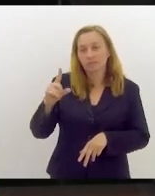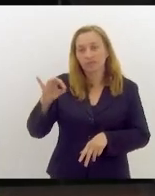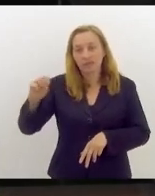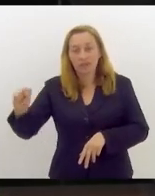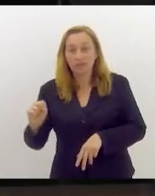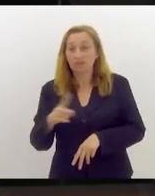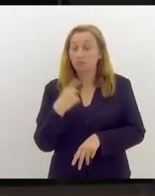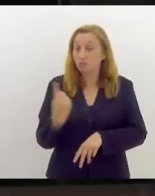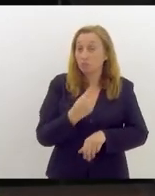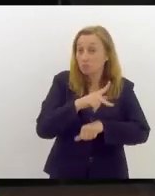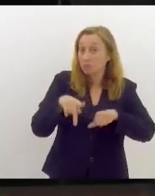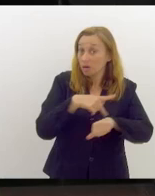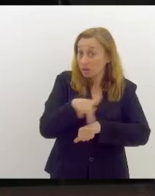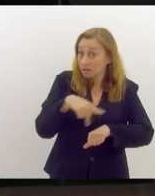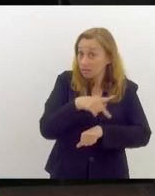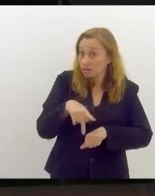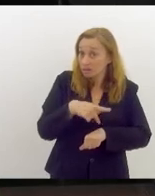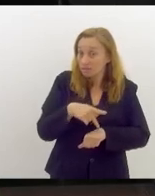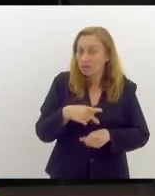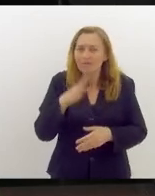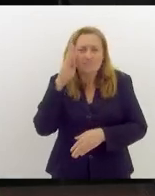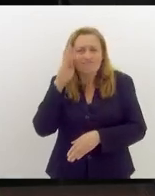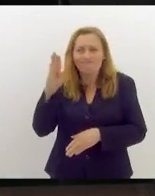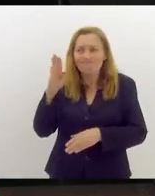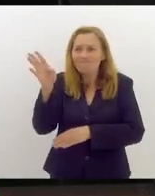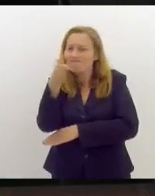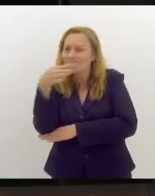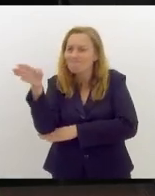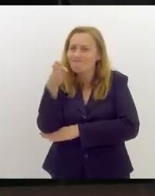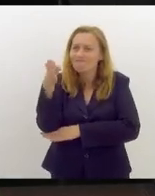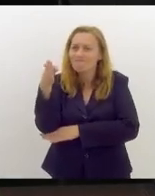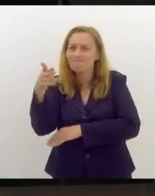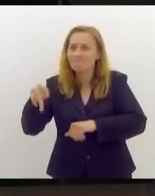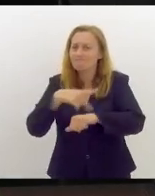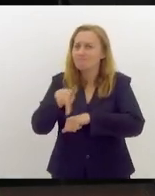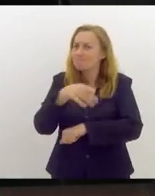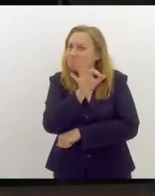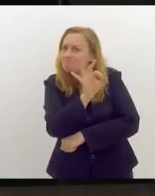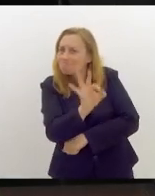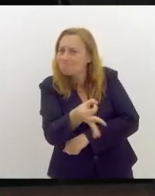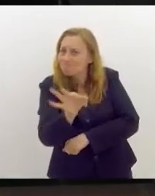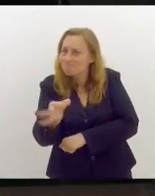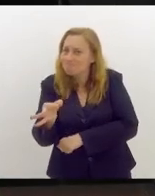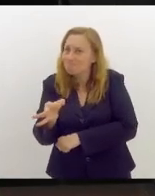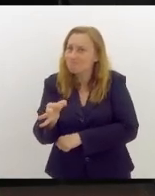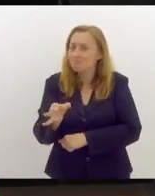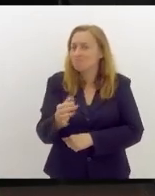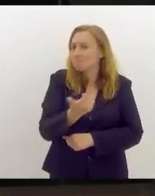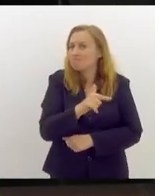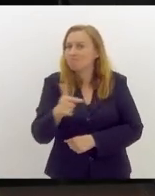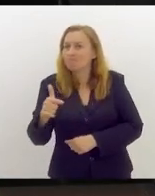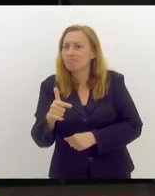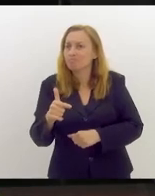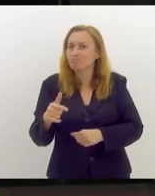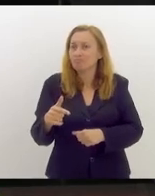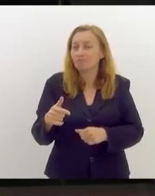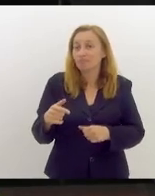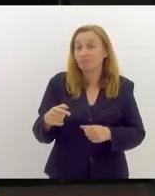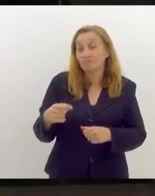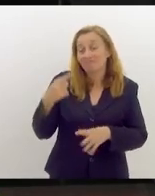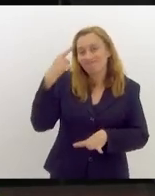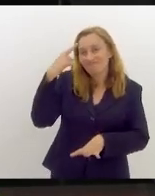seja essa a principal Bandeira desse país que obviamente não vai ter a lógica